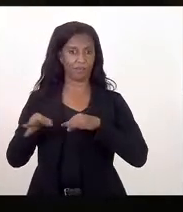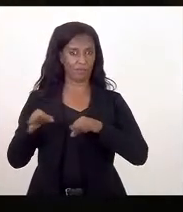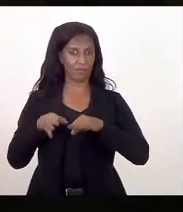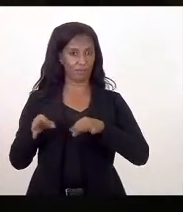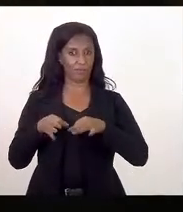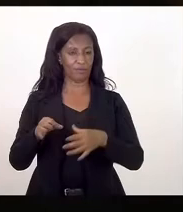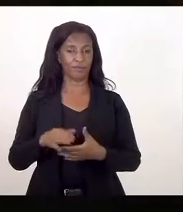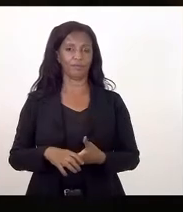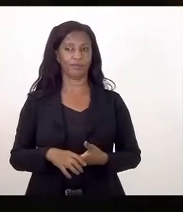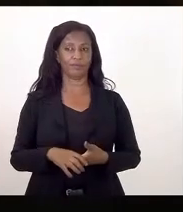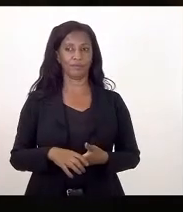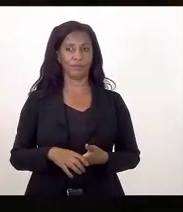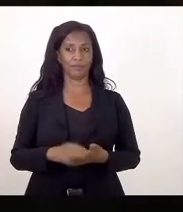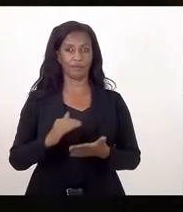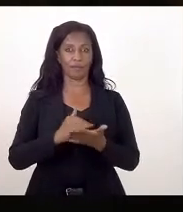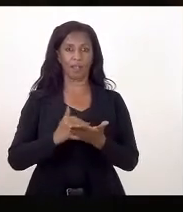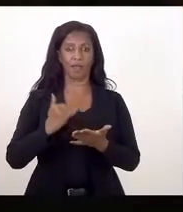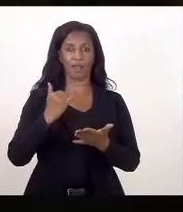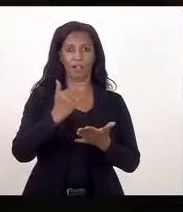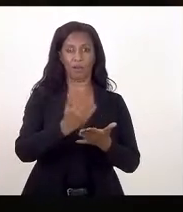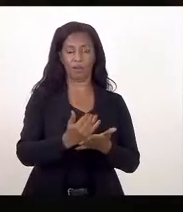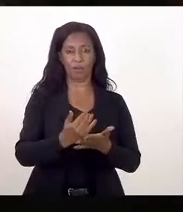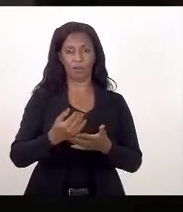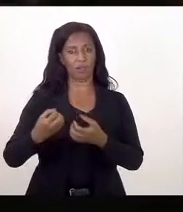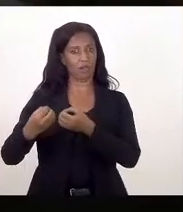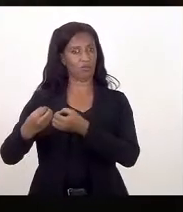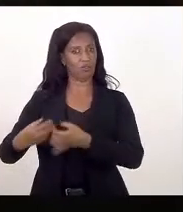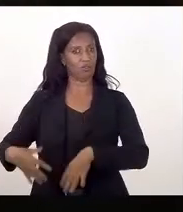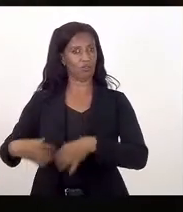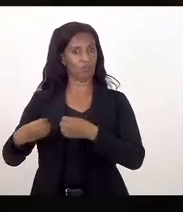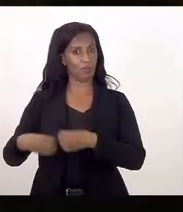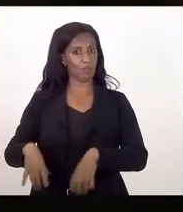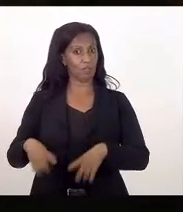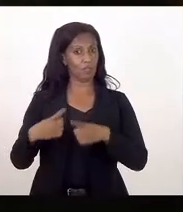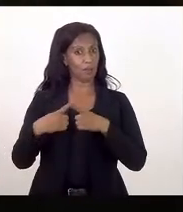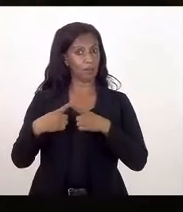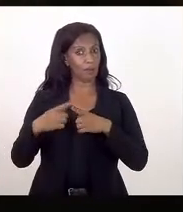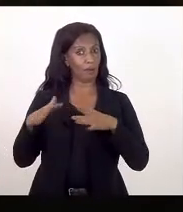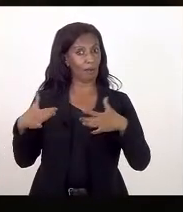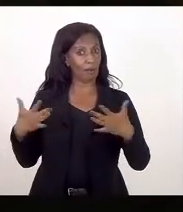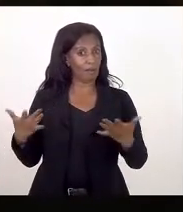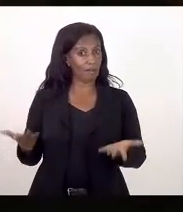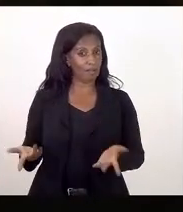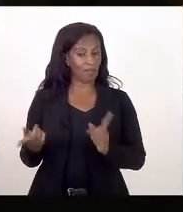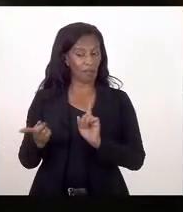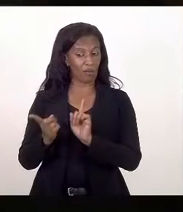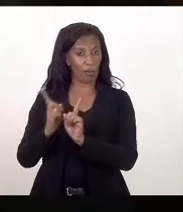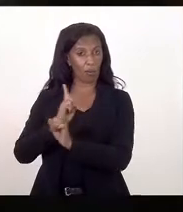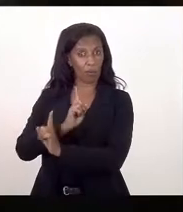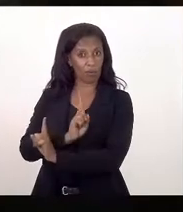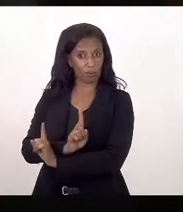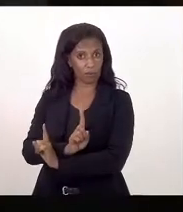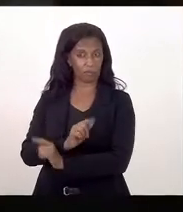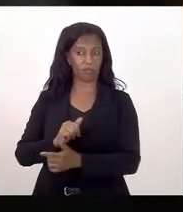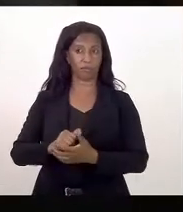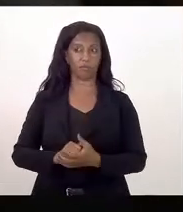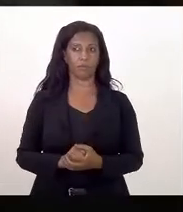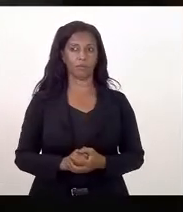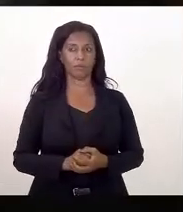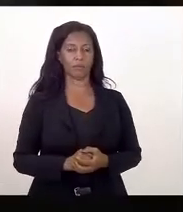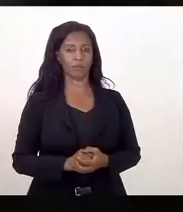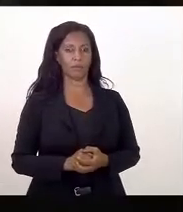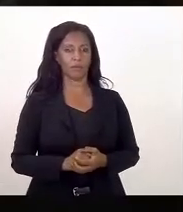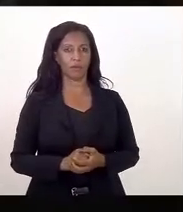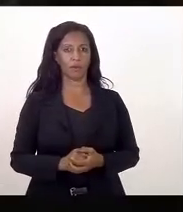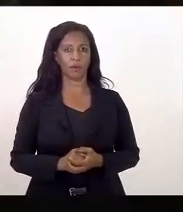aumentará a despesa, porque assim afirma, ao contrário, o